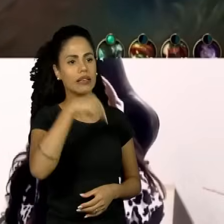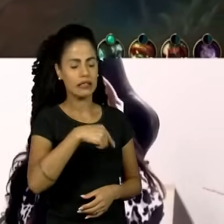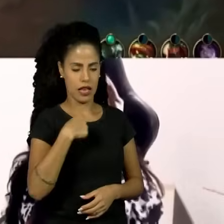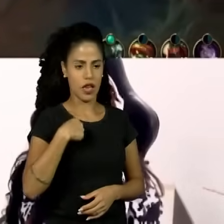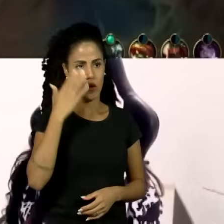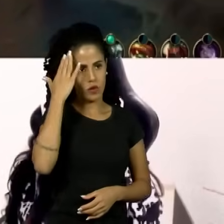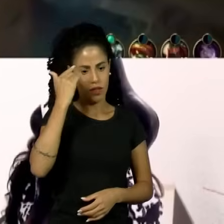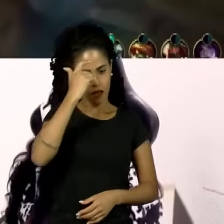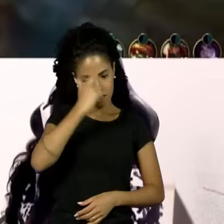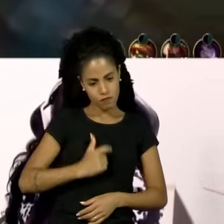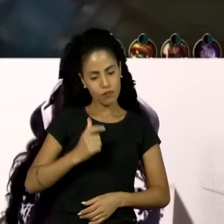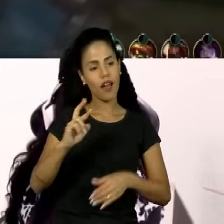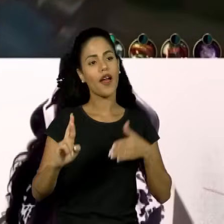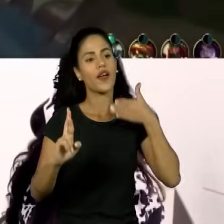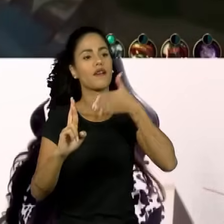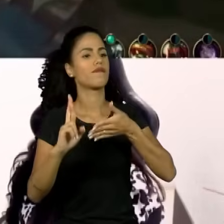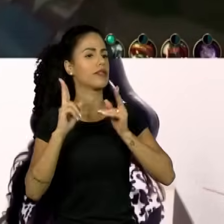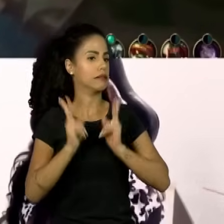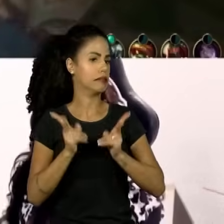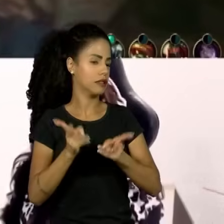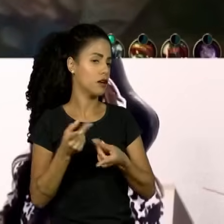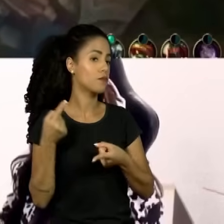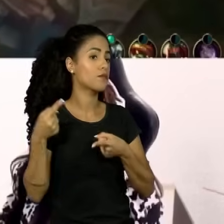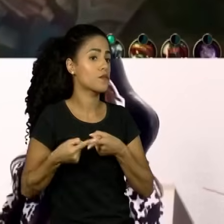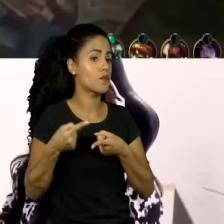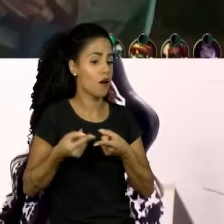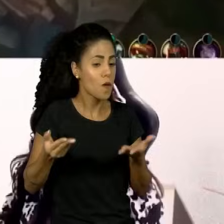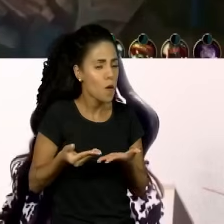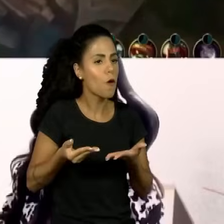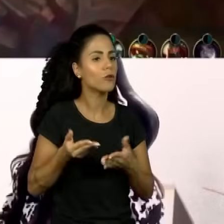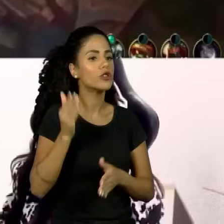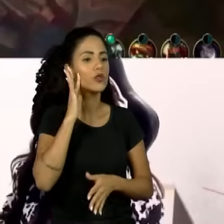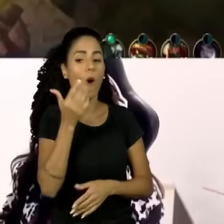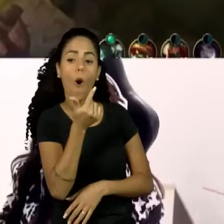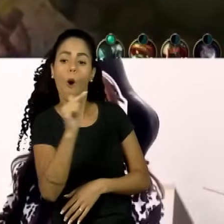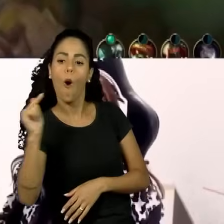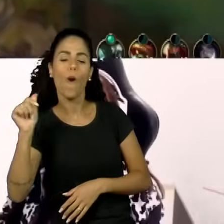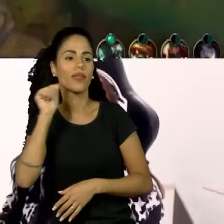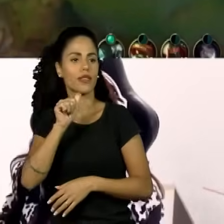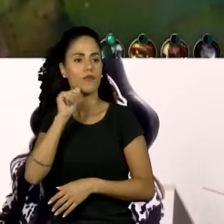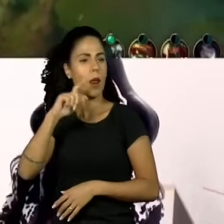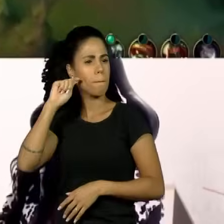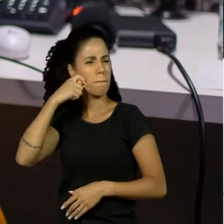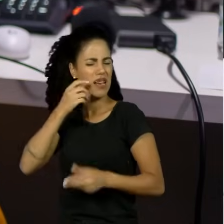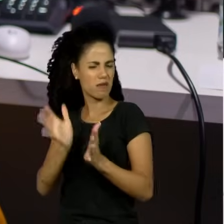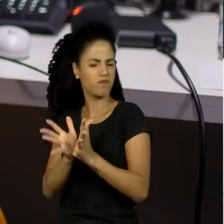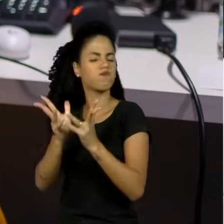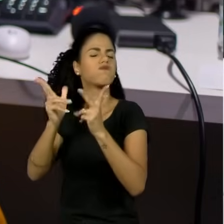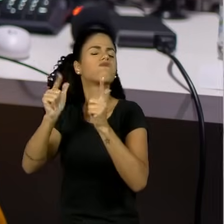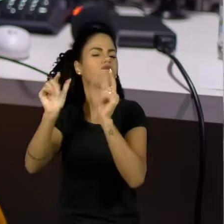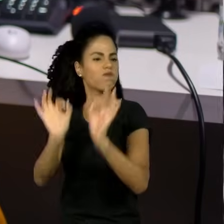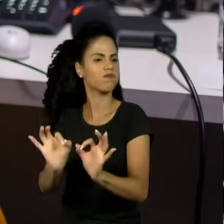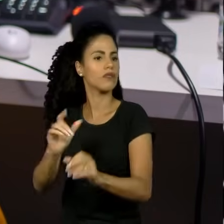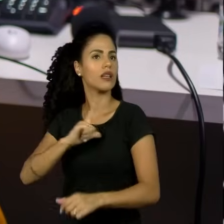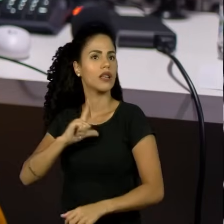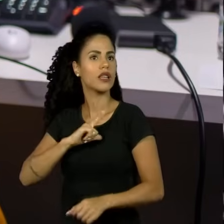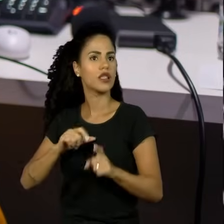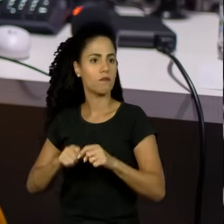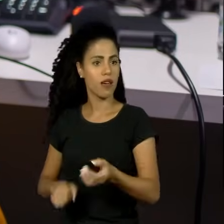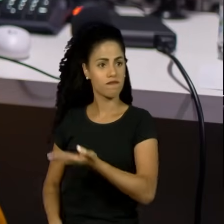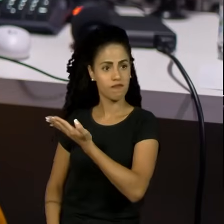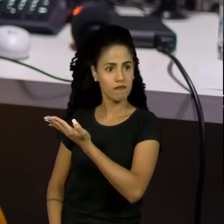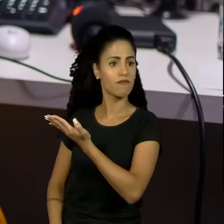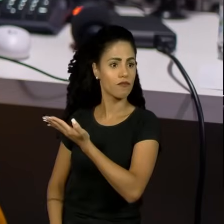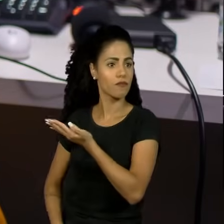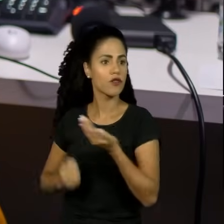a referência do que eu sempre quis ver. Mas também tem outras mulheres pretas incríveis nesse cenário, como a Lágolas, que